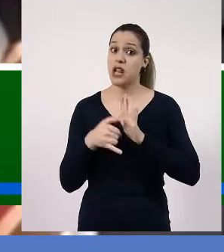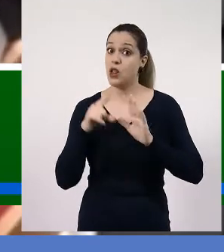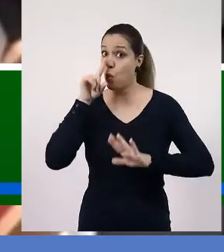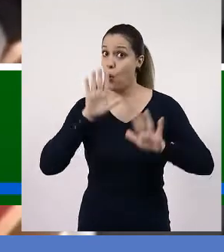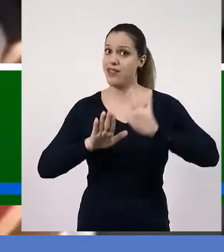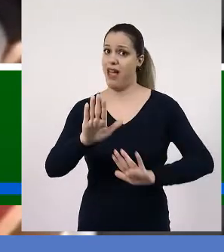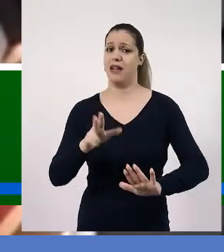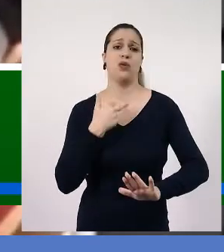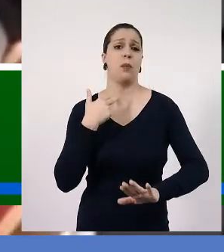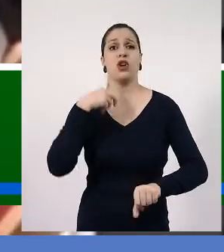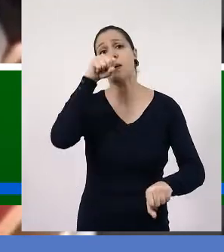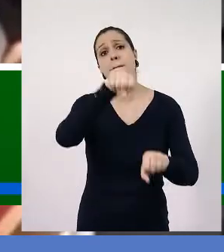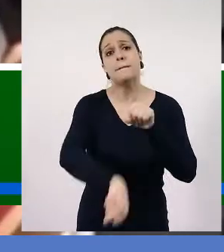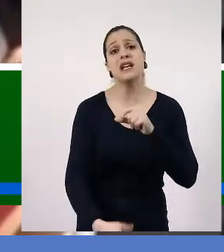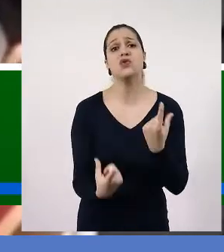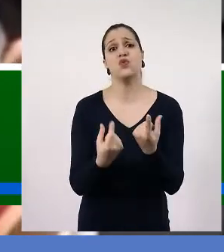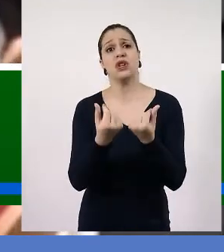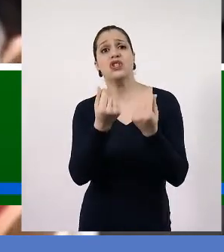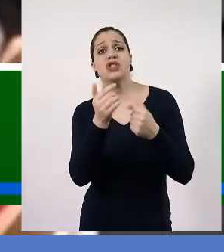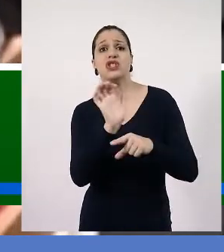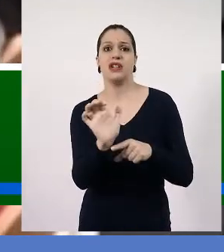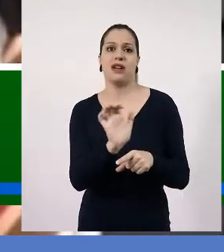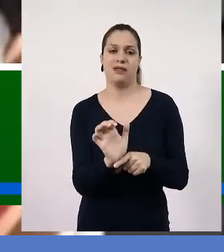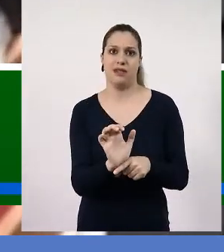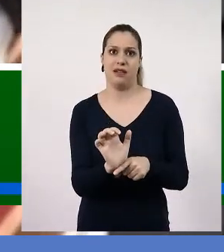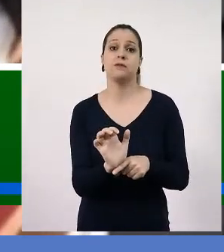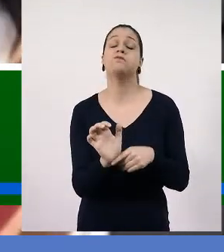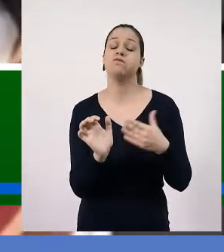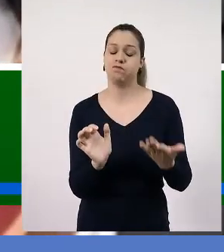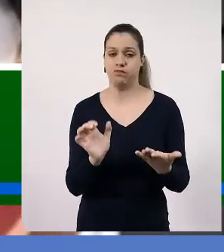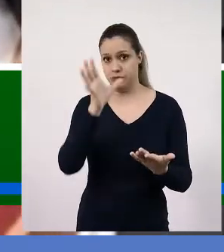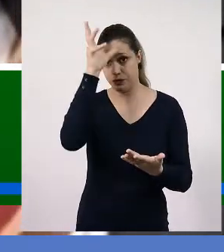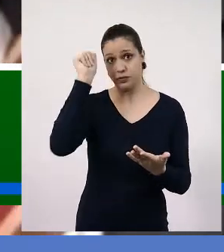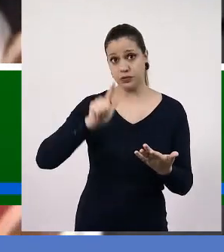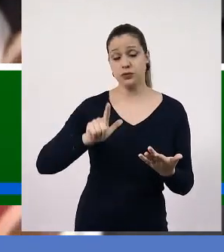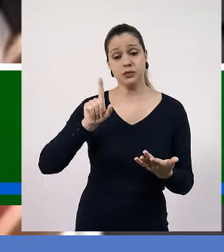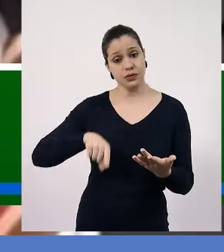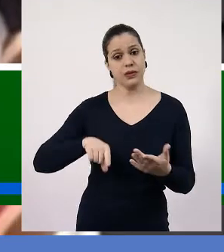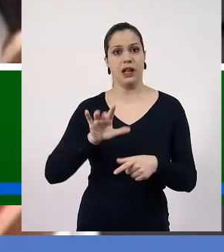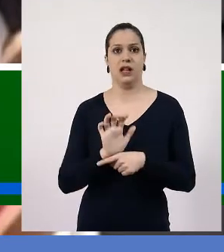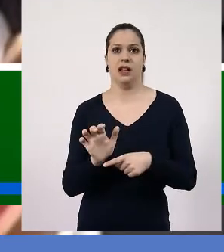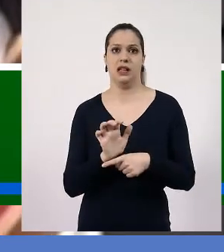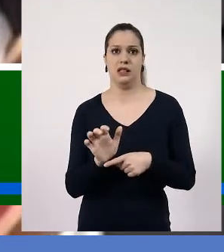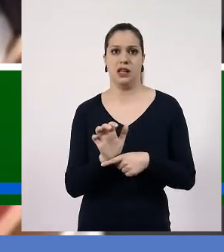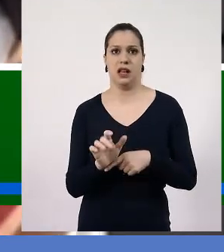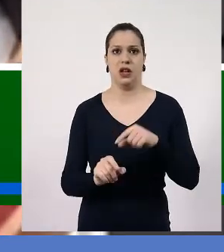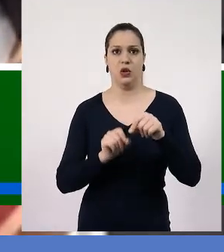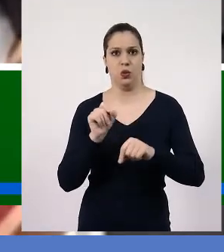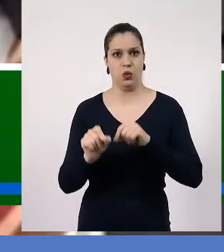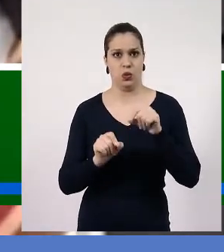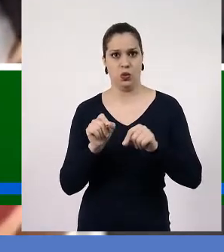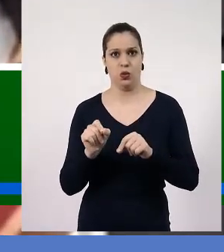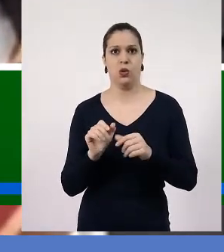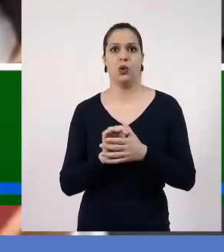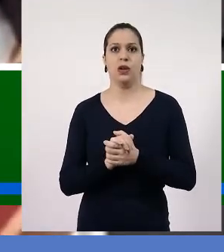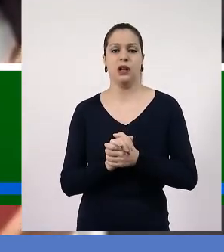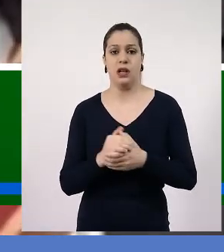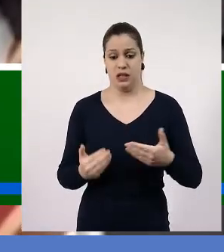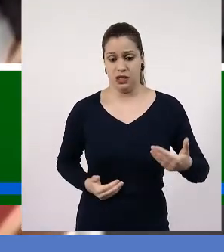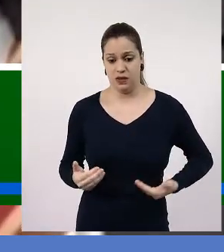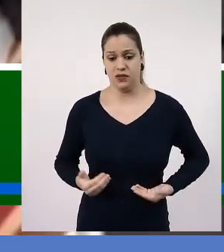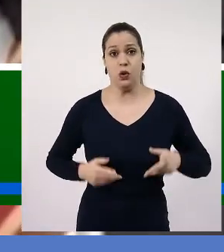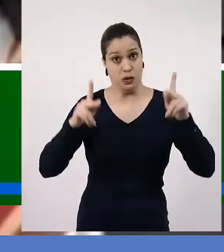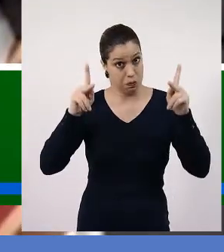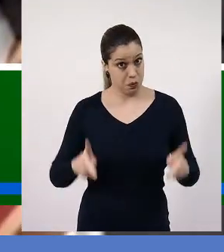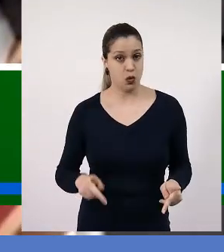que não venha trazer esse prejuízo para o Estado. Mato Grosso do Sul ainda é um dos estados que o governo tem preservado muito a questão dos servidores